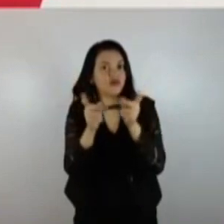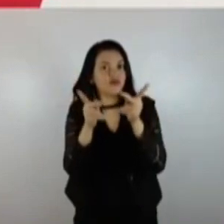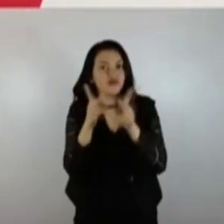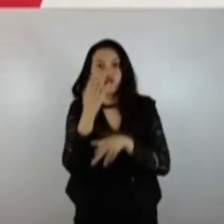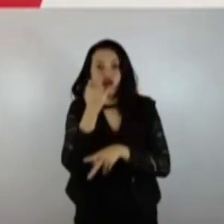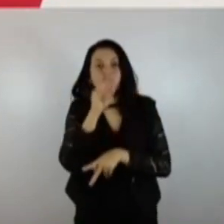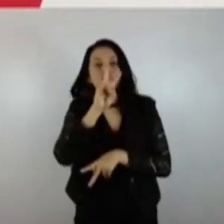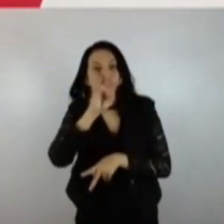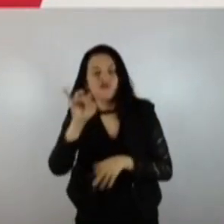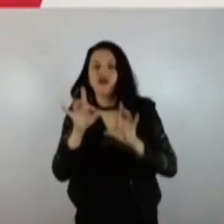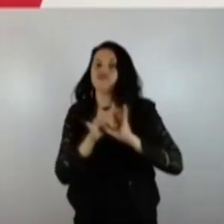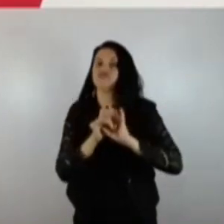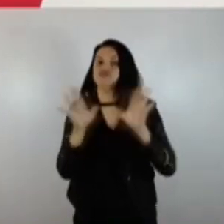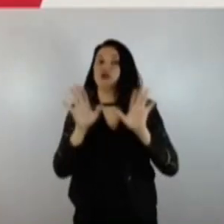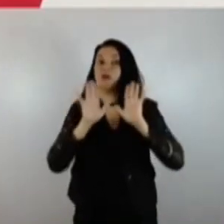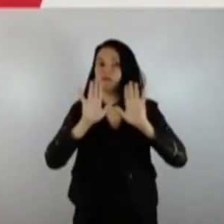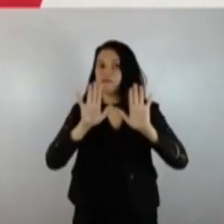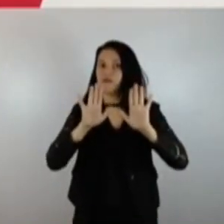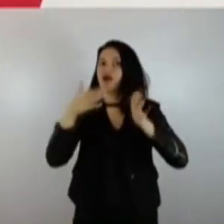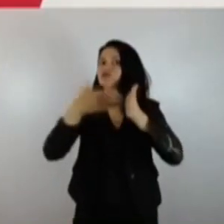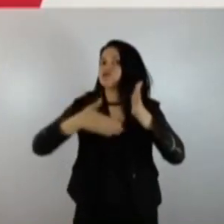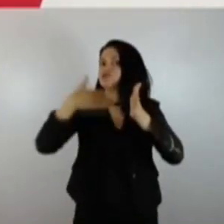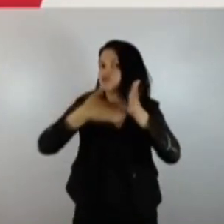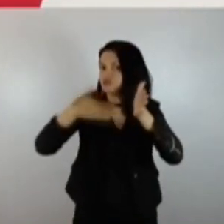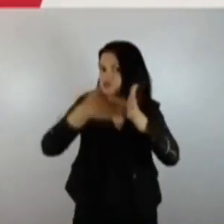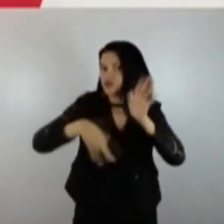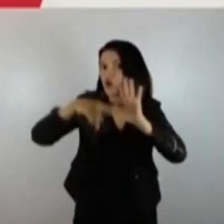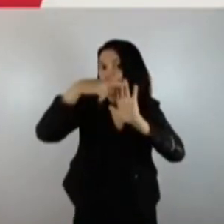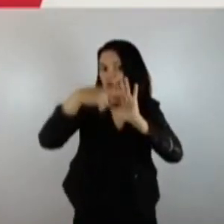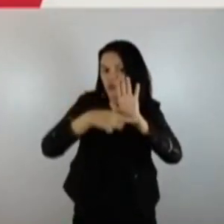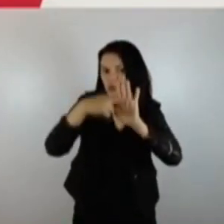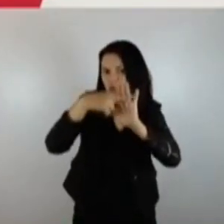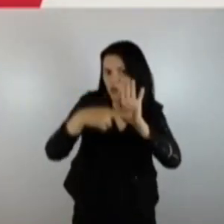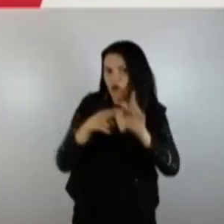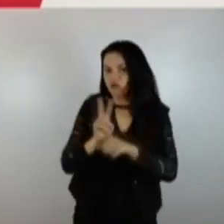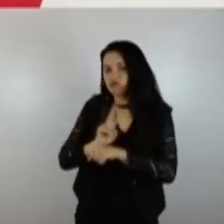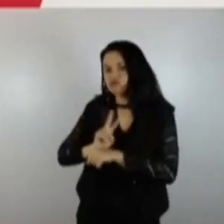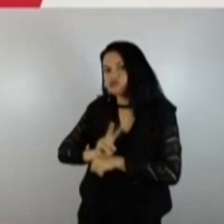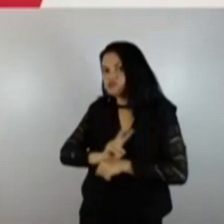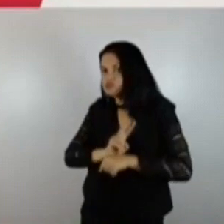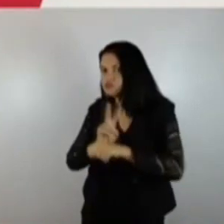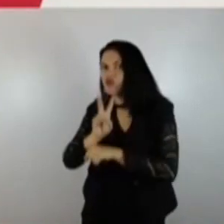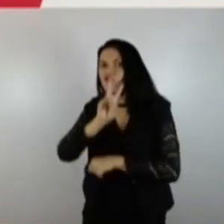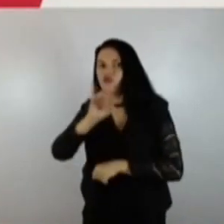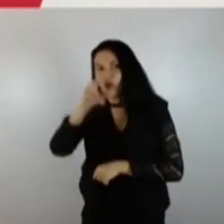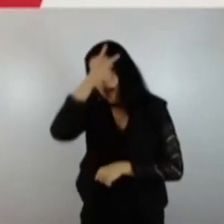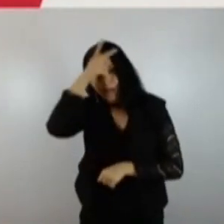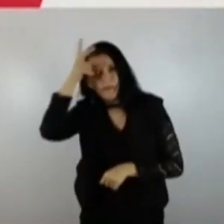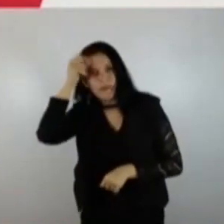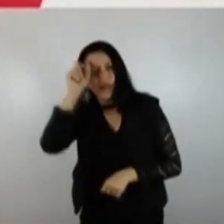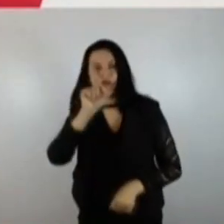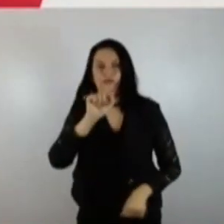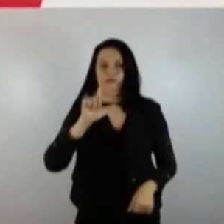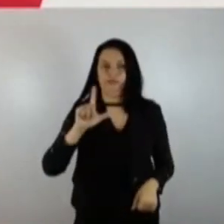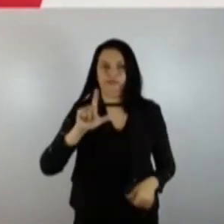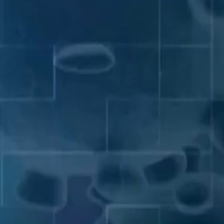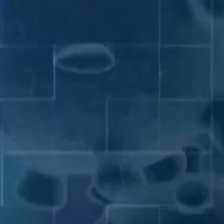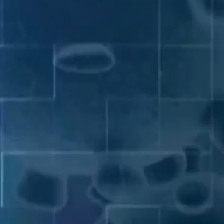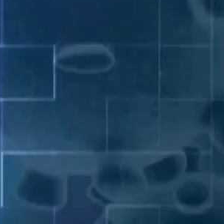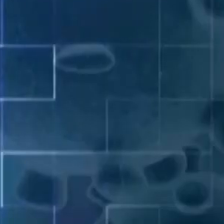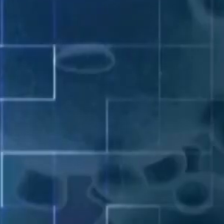alimentos, porém com restrições, com regras que serão fiscalizadas pela Prefeitura de São